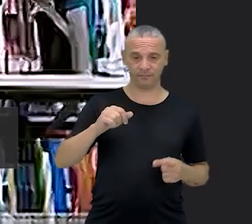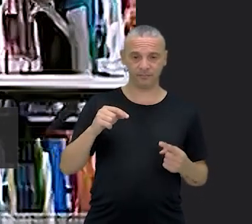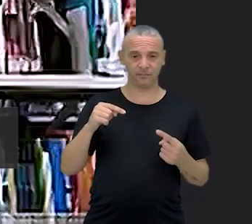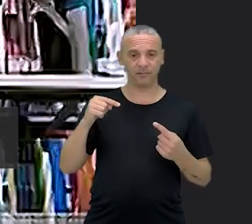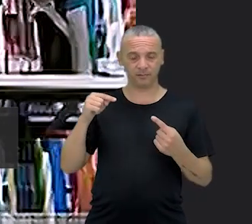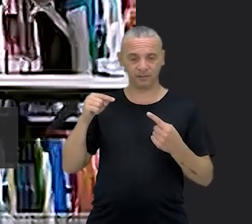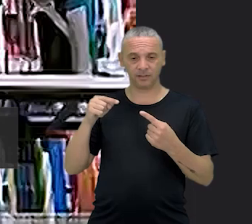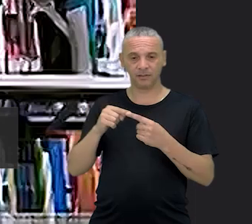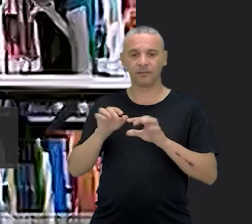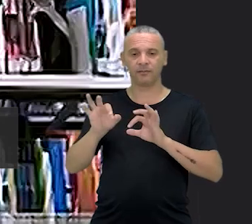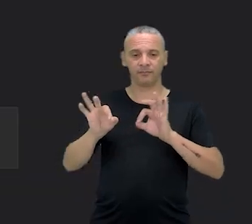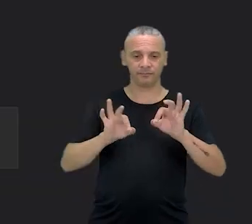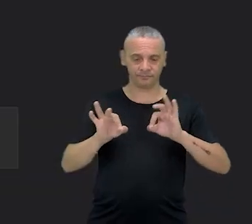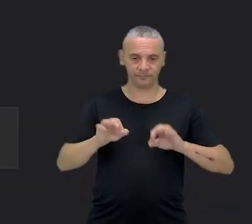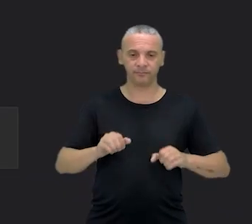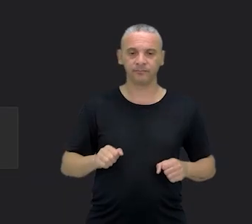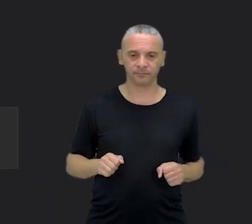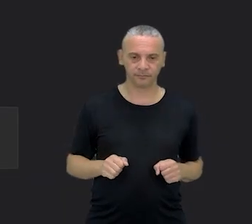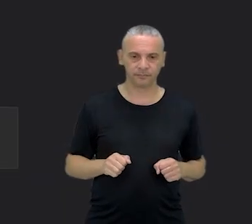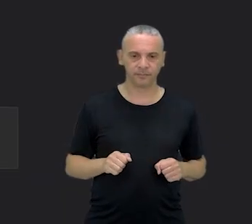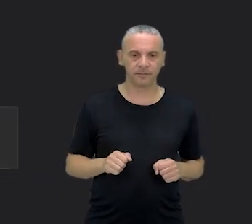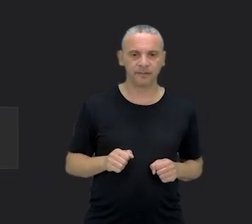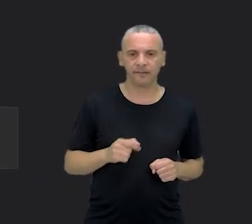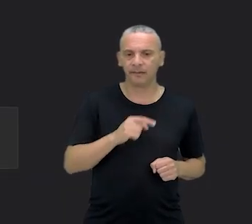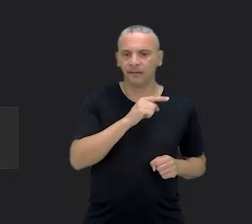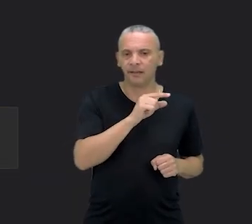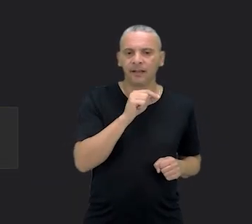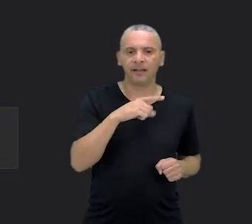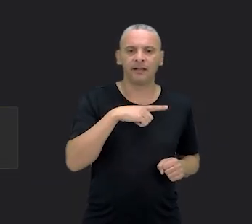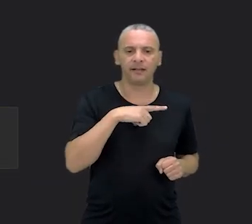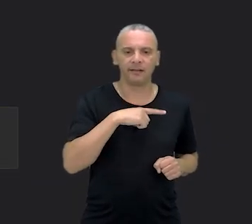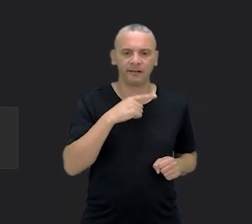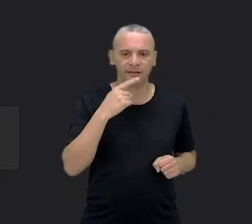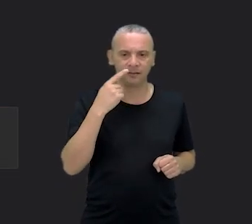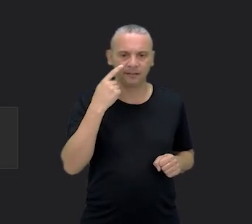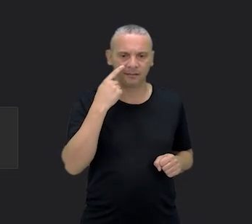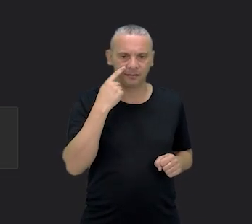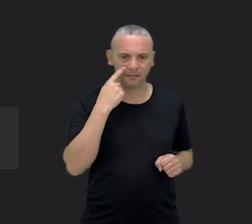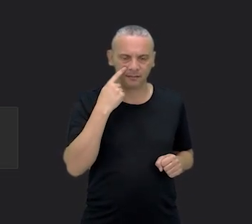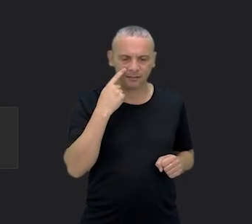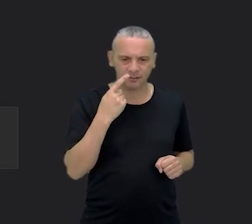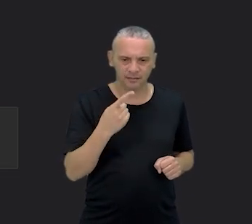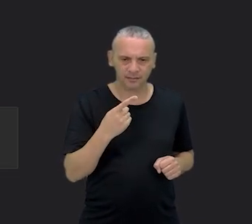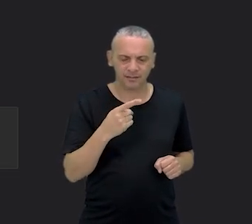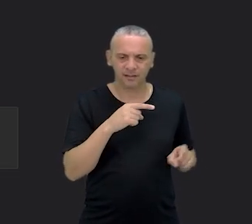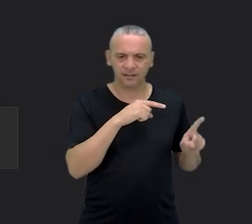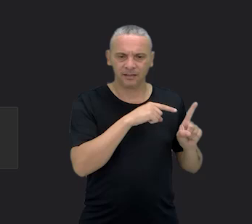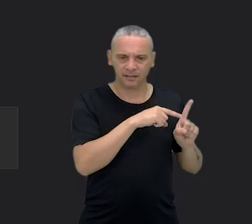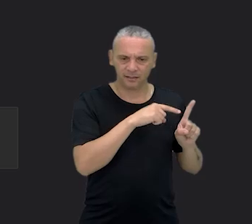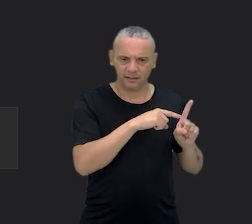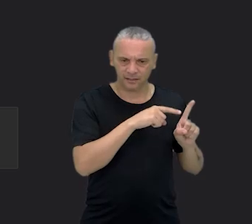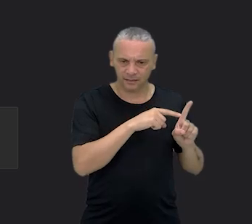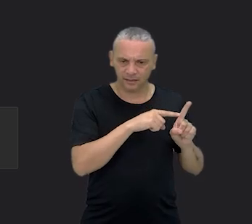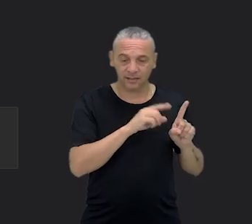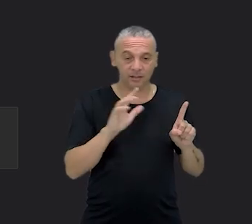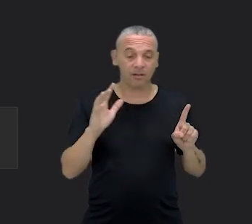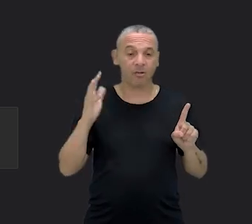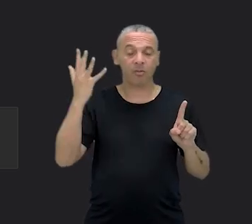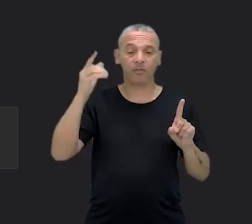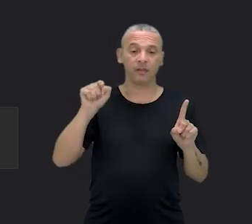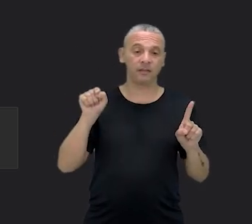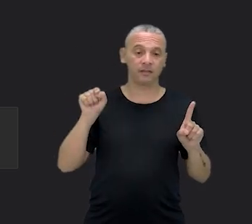esse retrato. Aí a análise que eu fiz, eles estavam numa